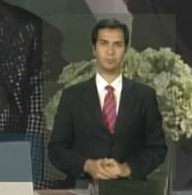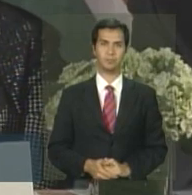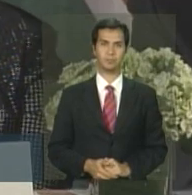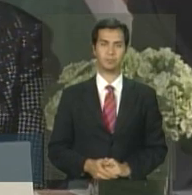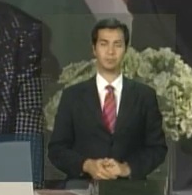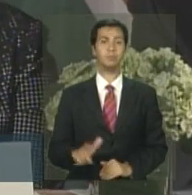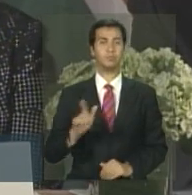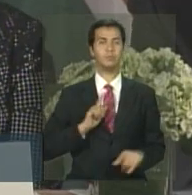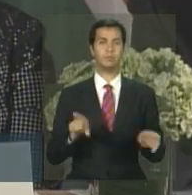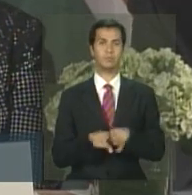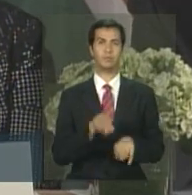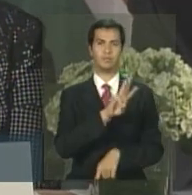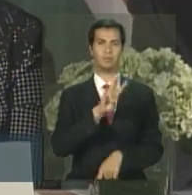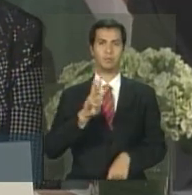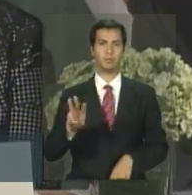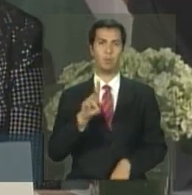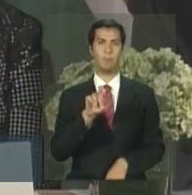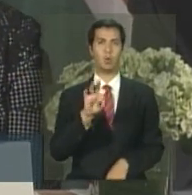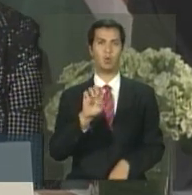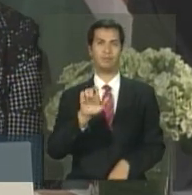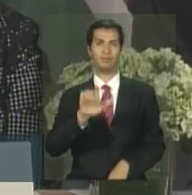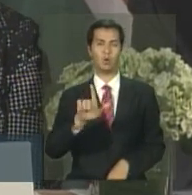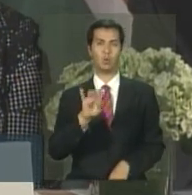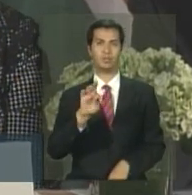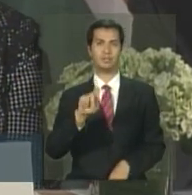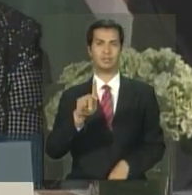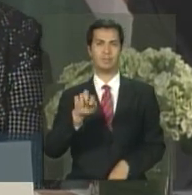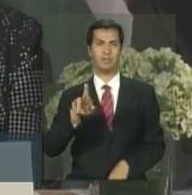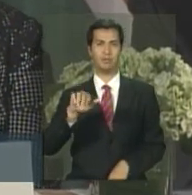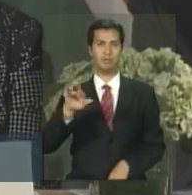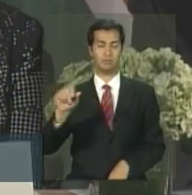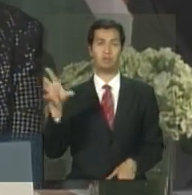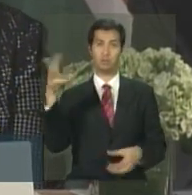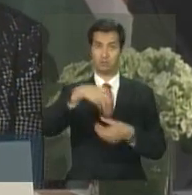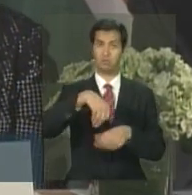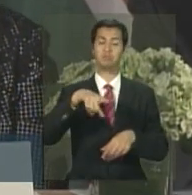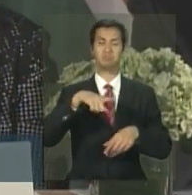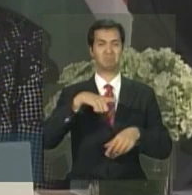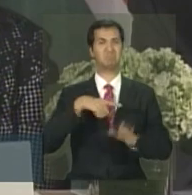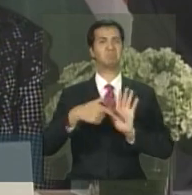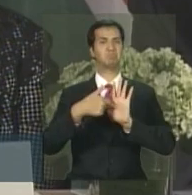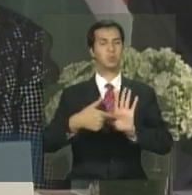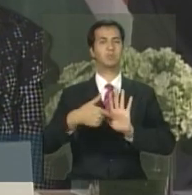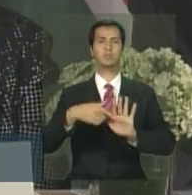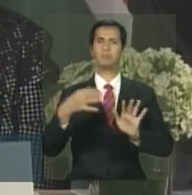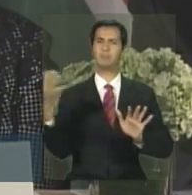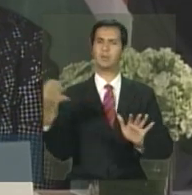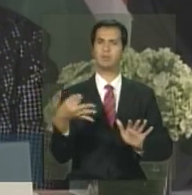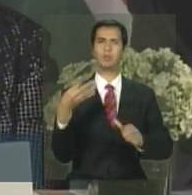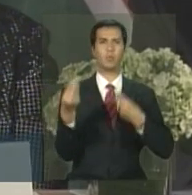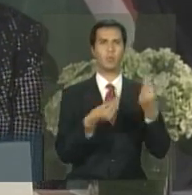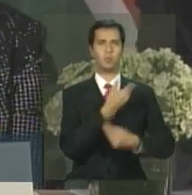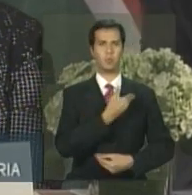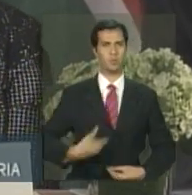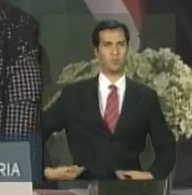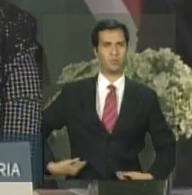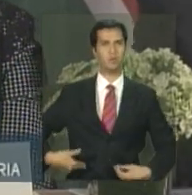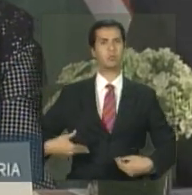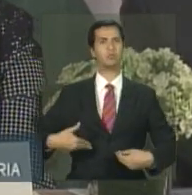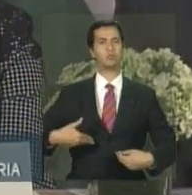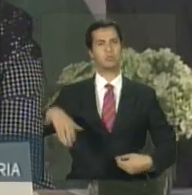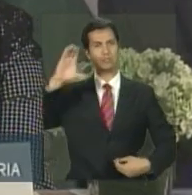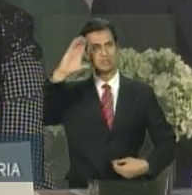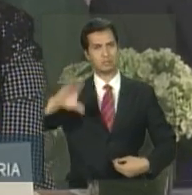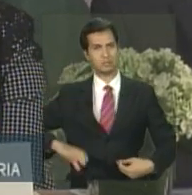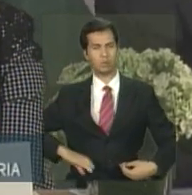da transparência é hoje símbolo dos avanços brasileiros na relação do governo com a cidadania. Por